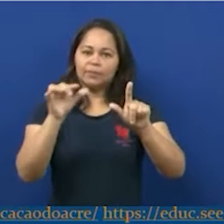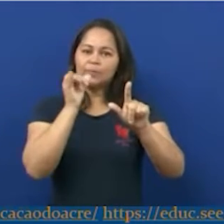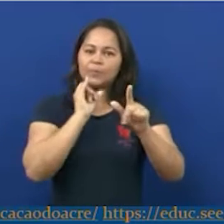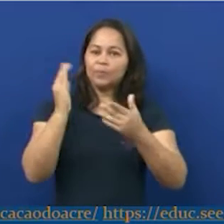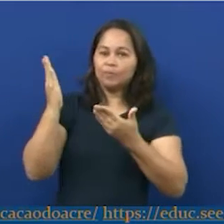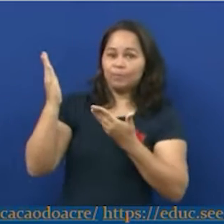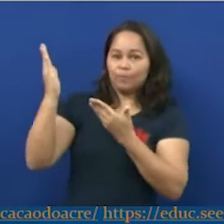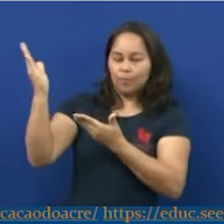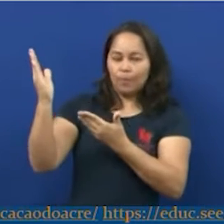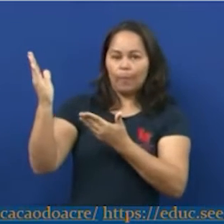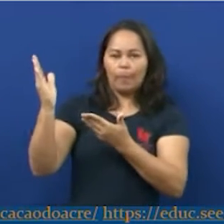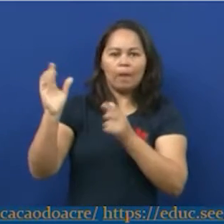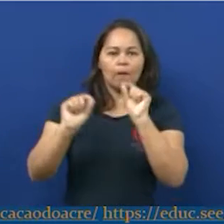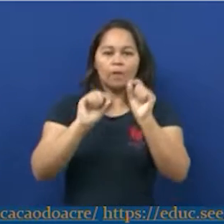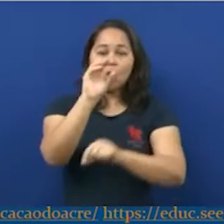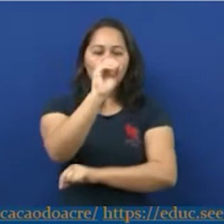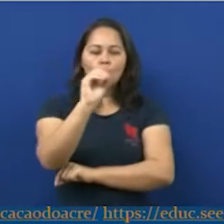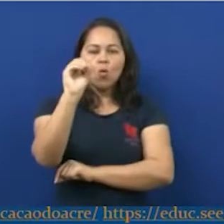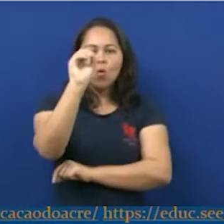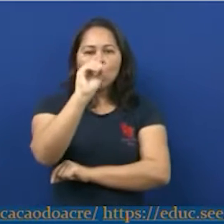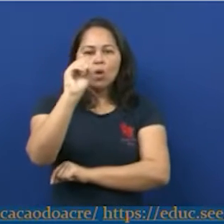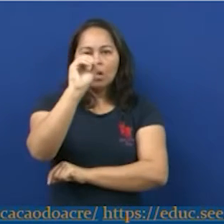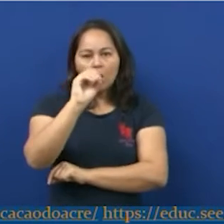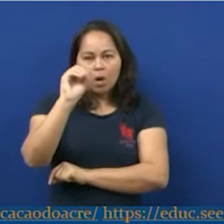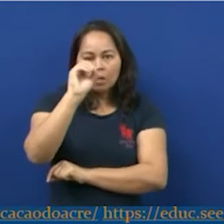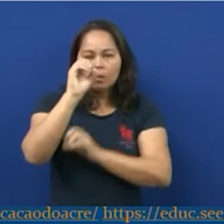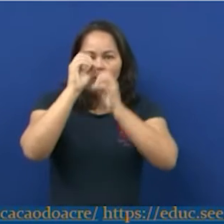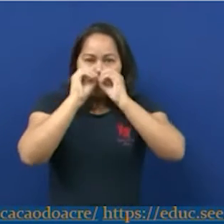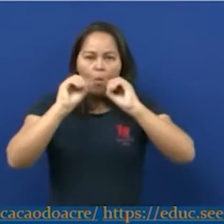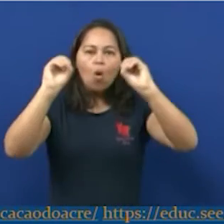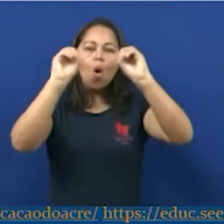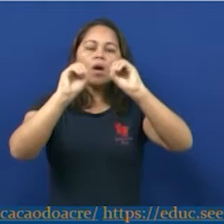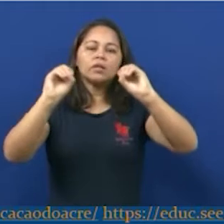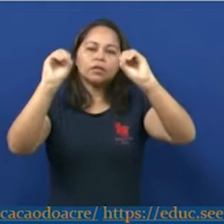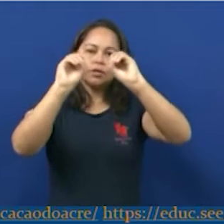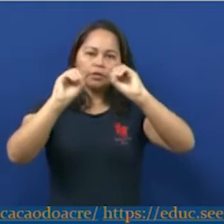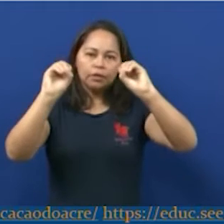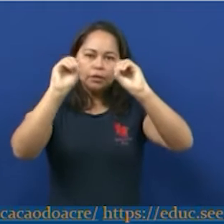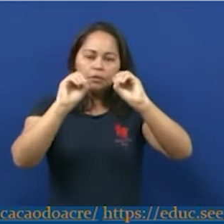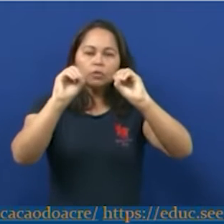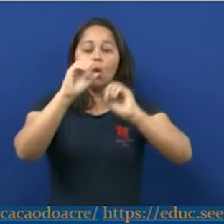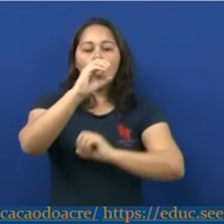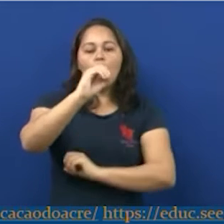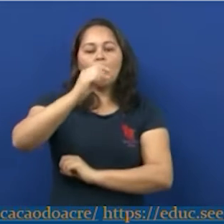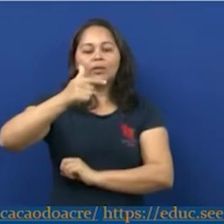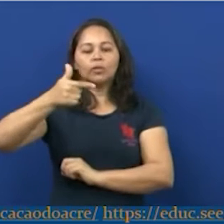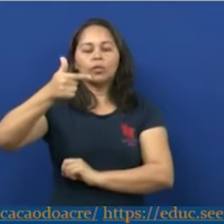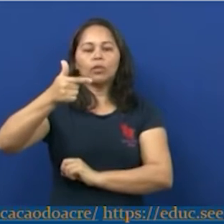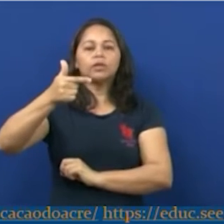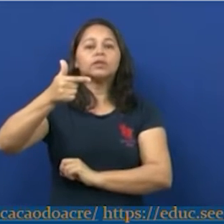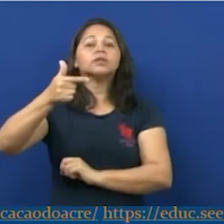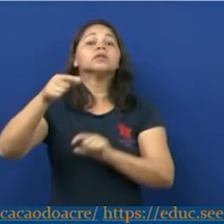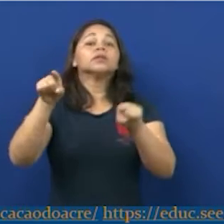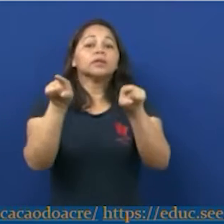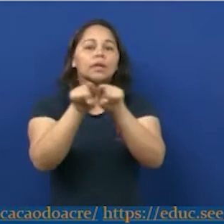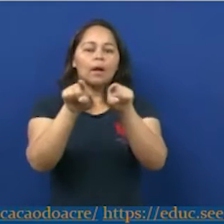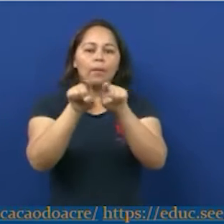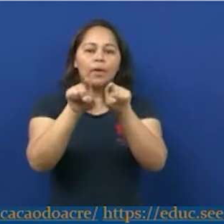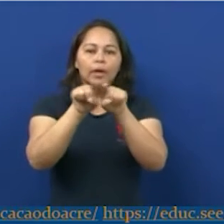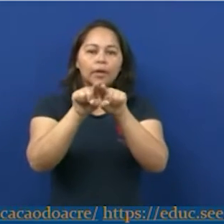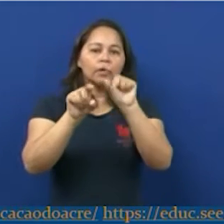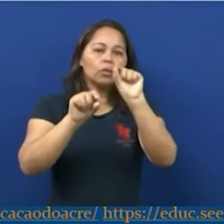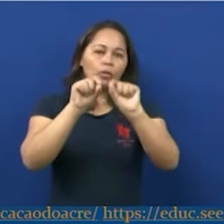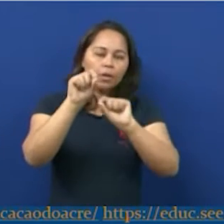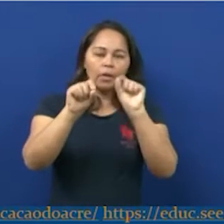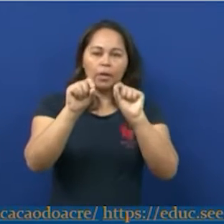casos especiais, como é o caso do oxigênio, que ele pode formar o gás oxigênio, a molécula de O2, e pode formar o ozônio, que é a molécula